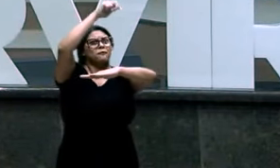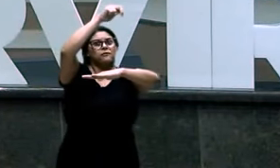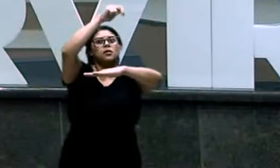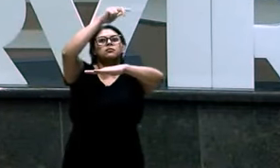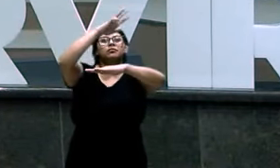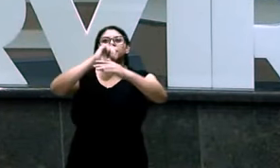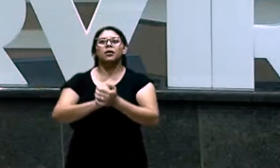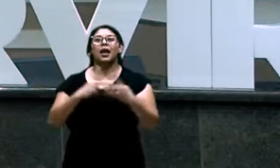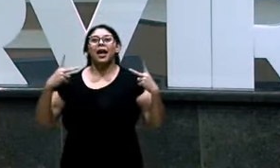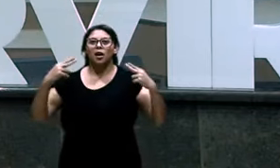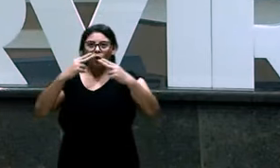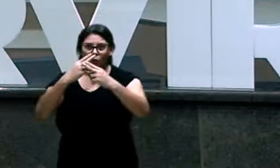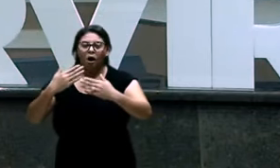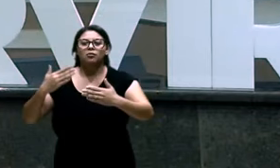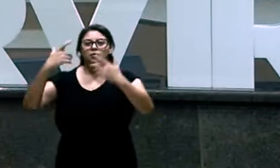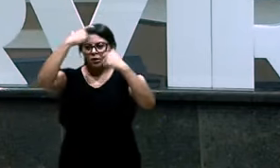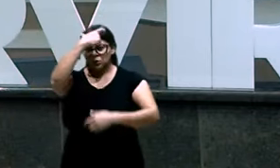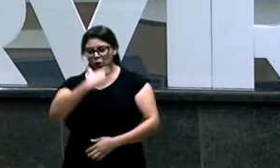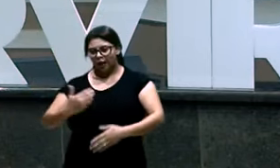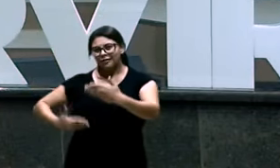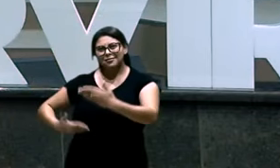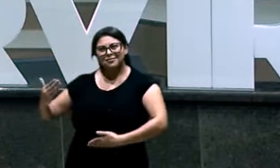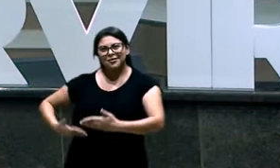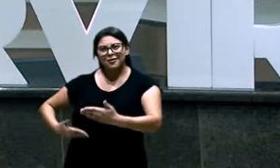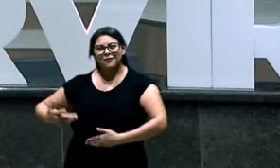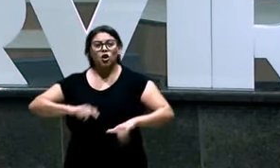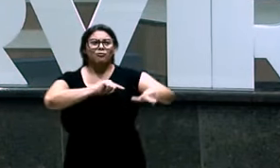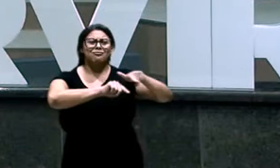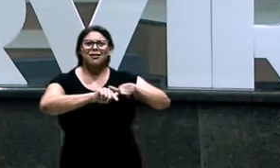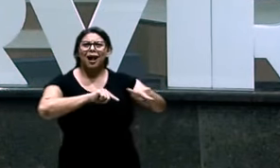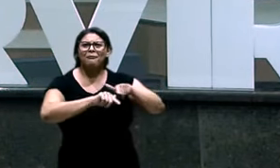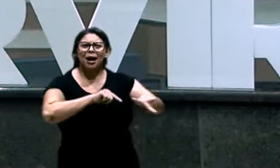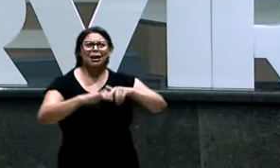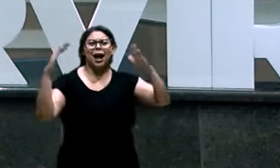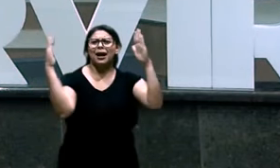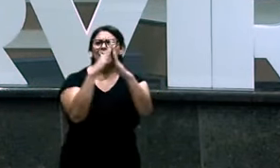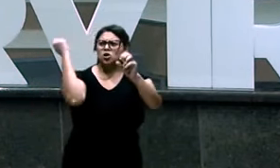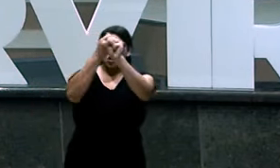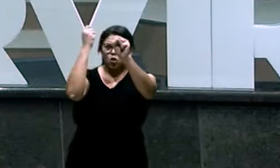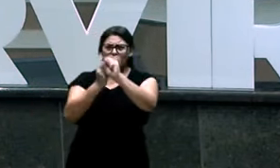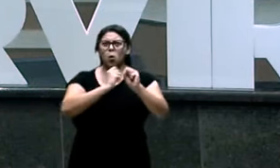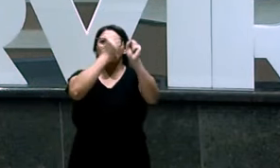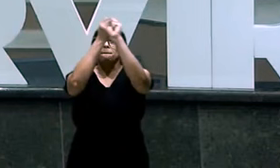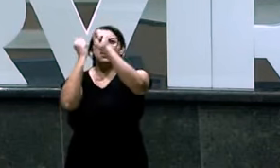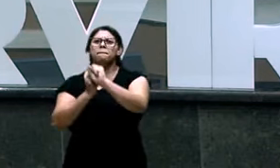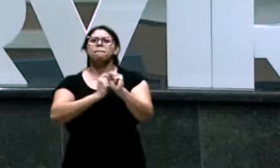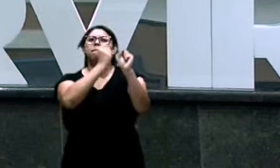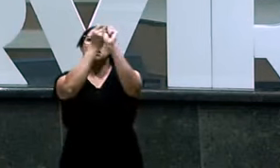é servir. Cortaram madeira, edificaram a casa.